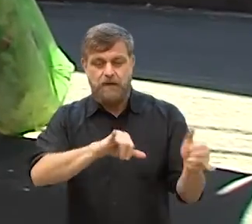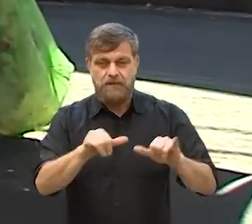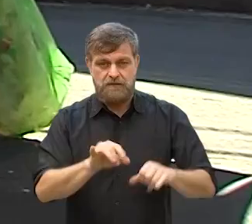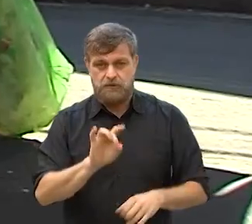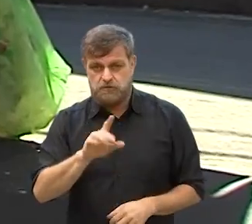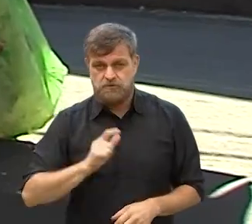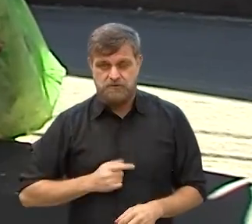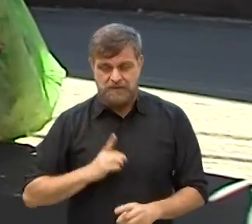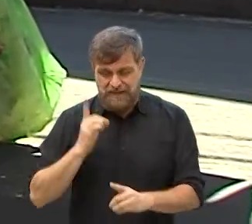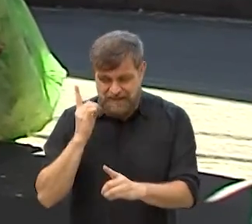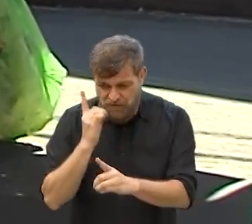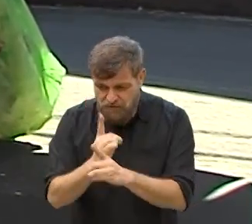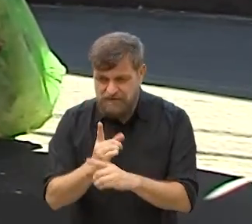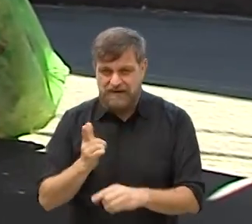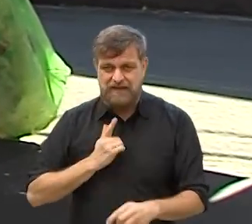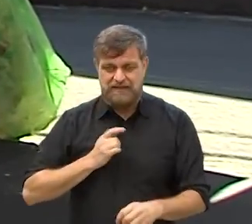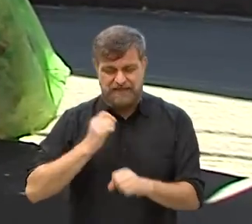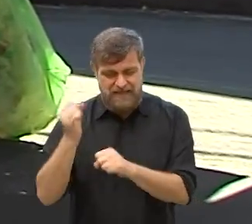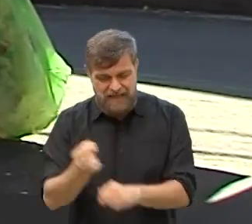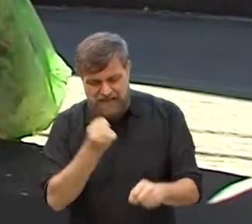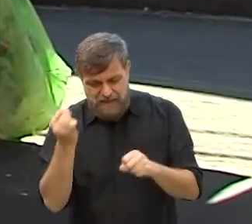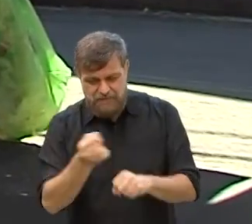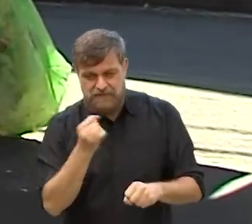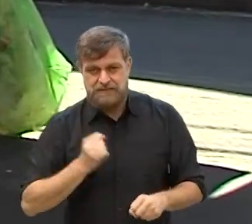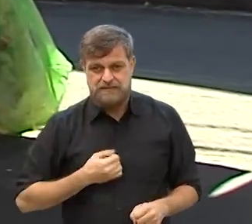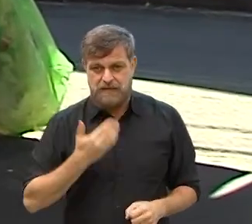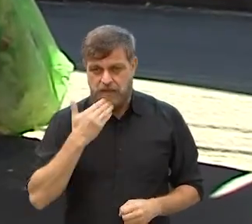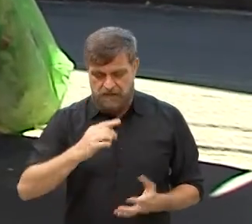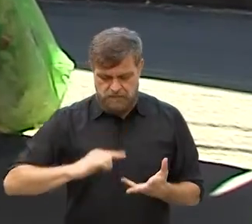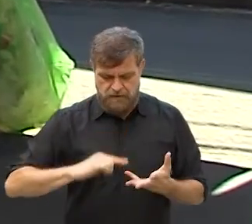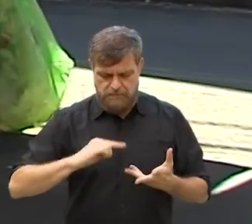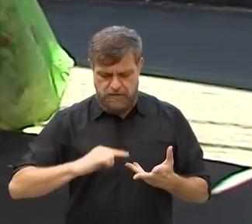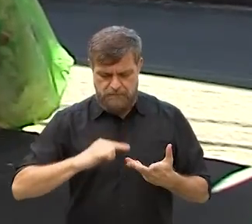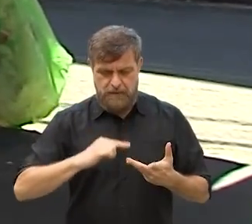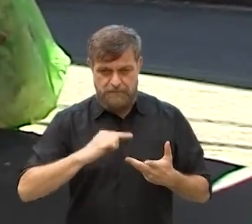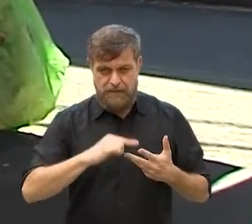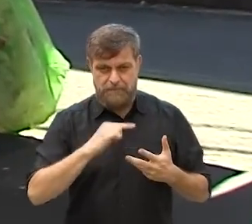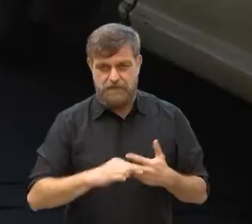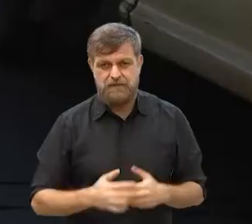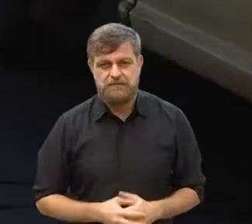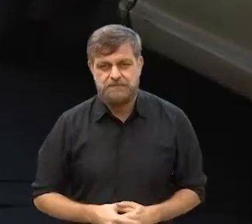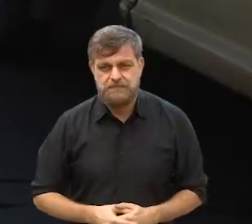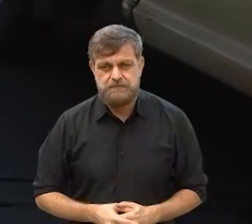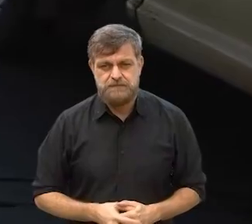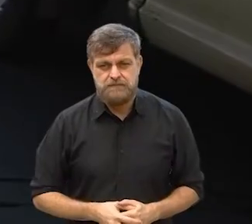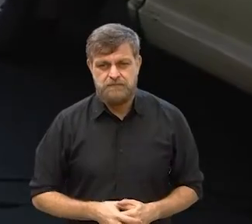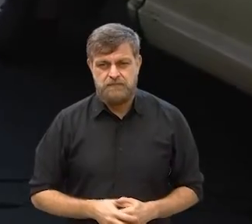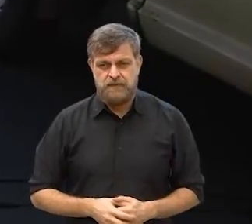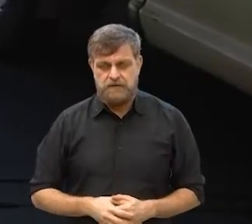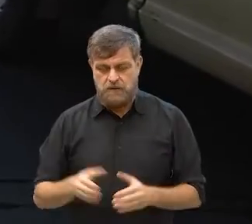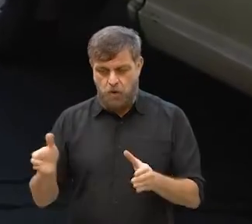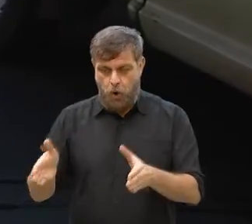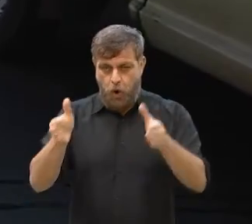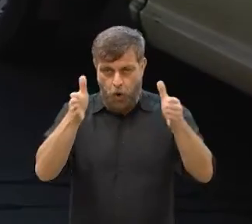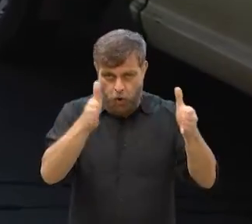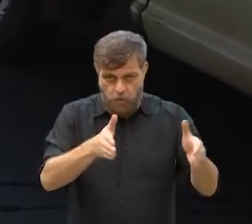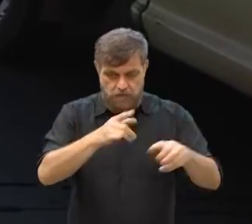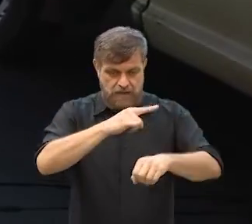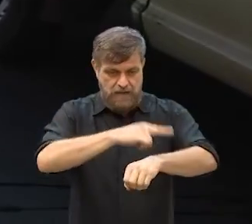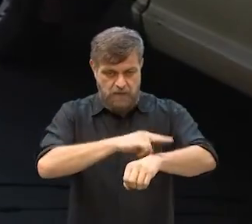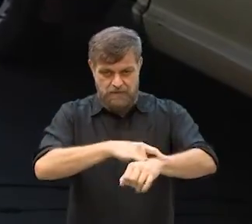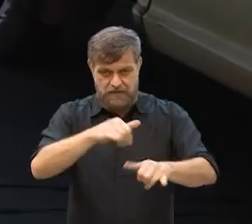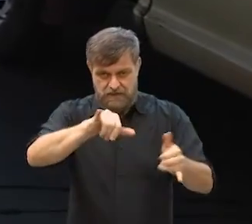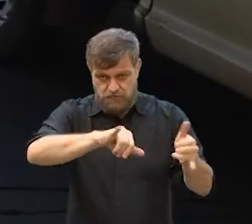que identificar, tem que fazer toda a limpeza. O senhor pede tudo isso aqui, né, no projeto. Eles têm que colocar, instalar com